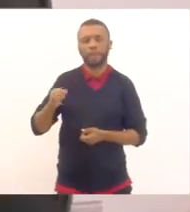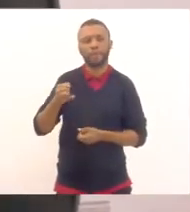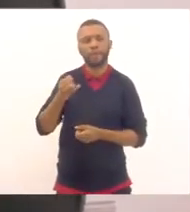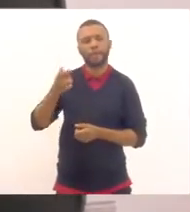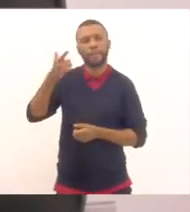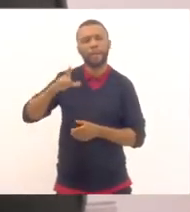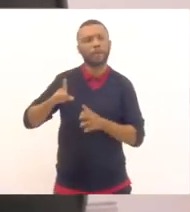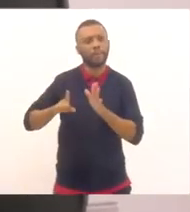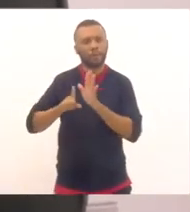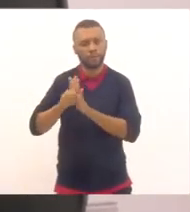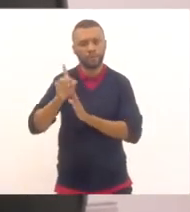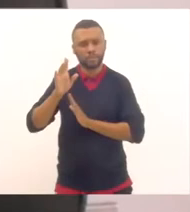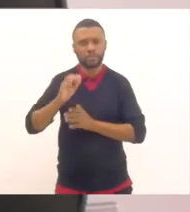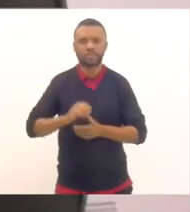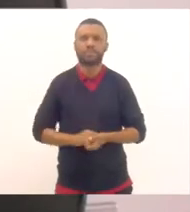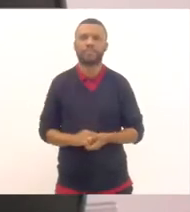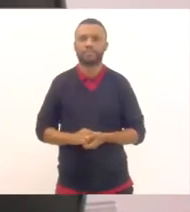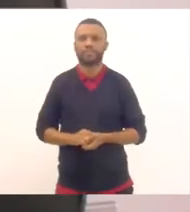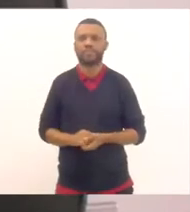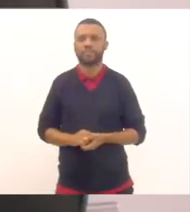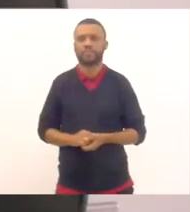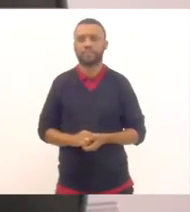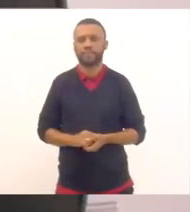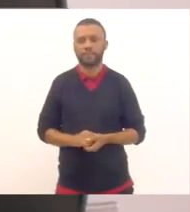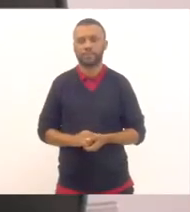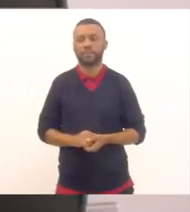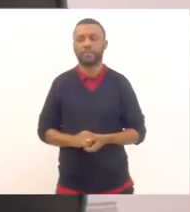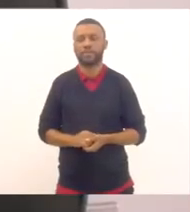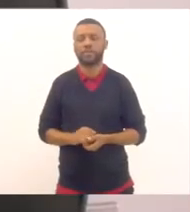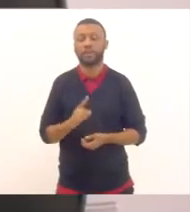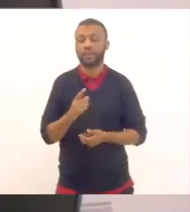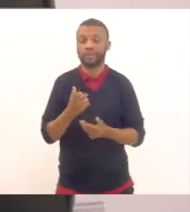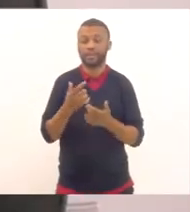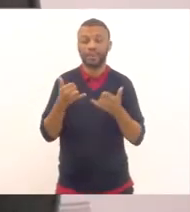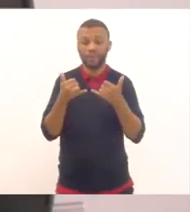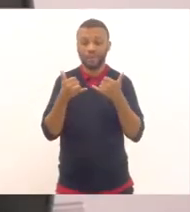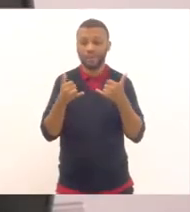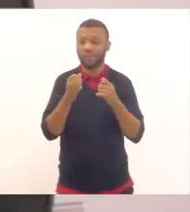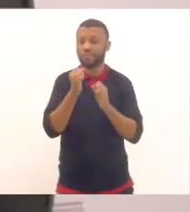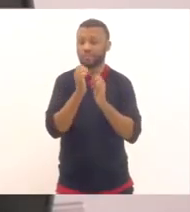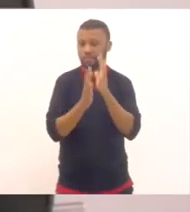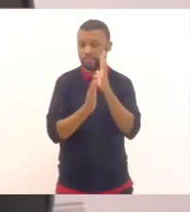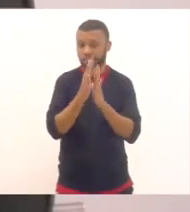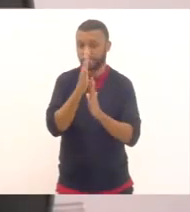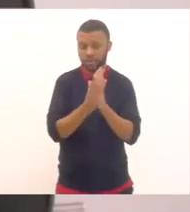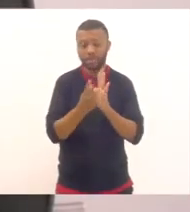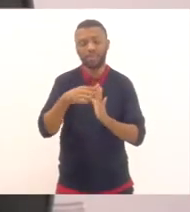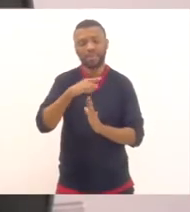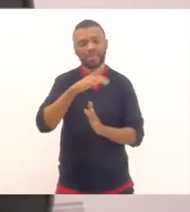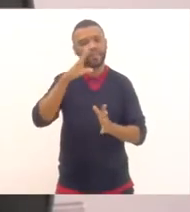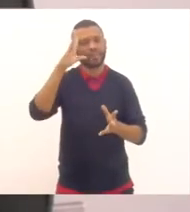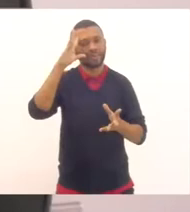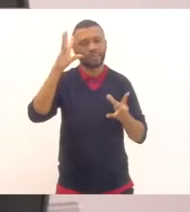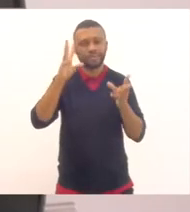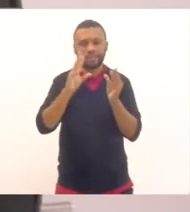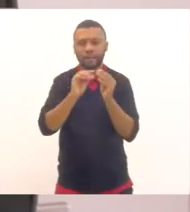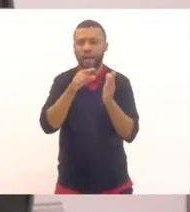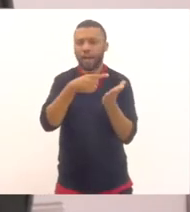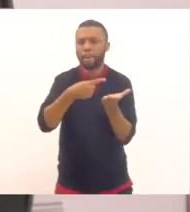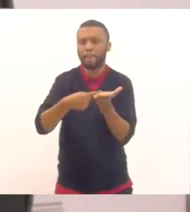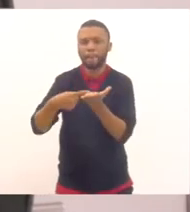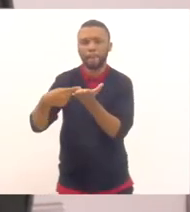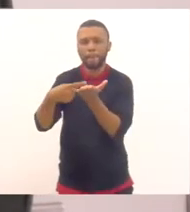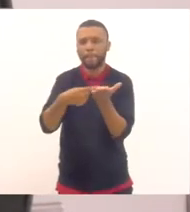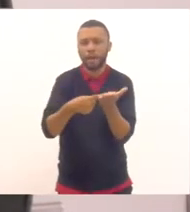é isso aqui essa coisa do filme queimado acho que já tá concessão já tá acordada